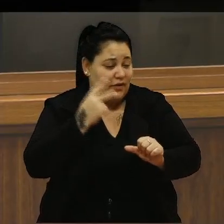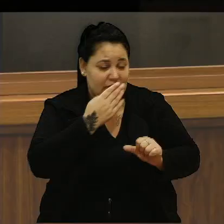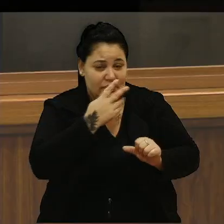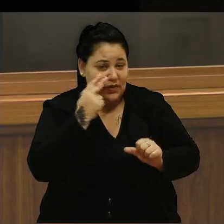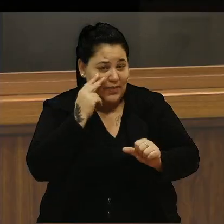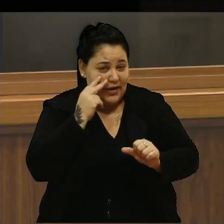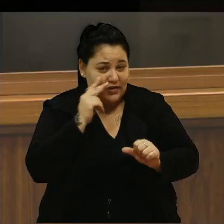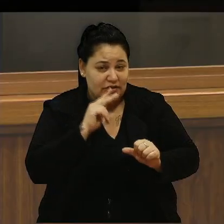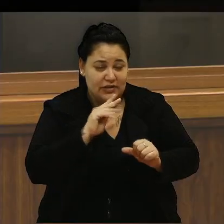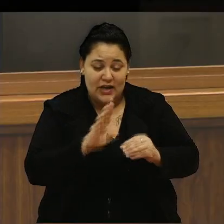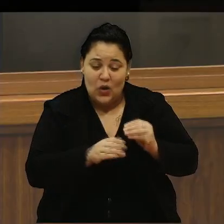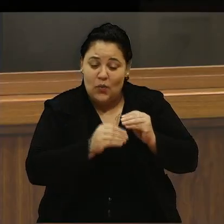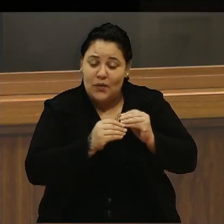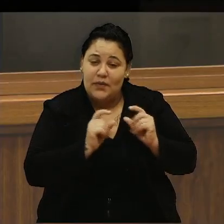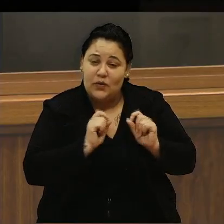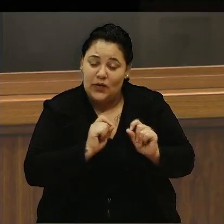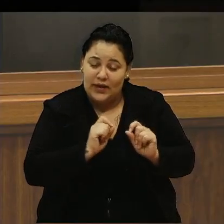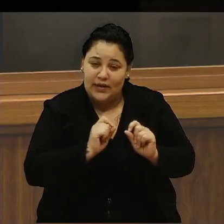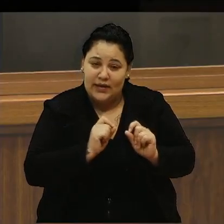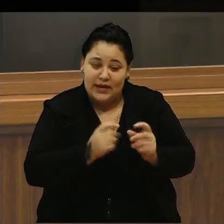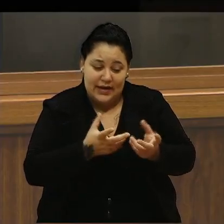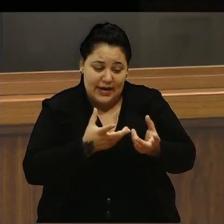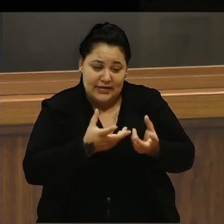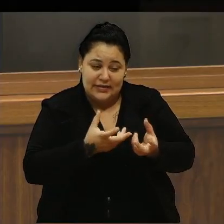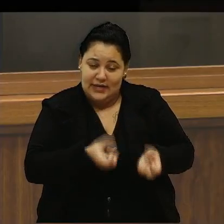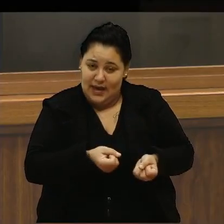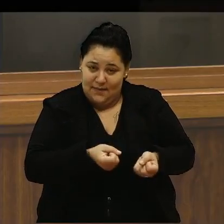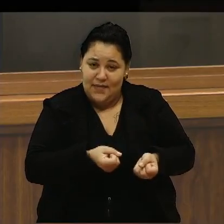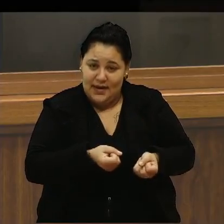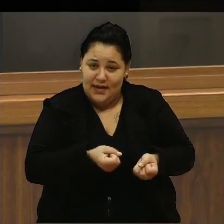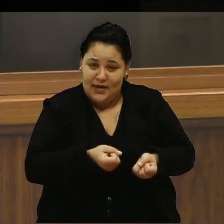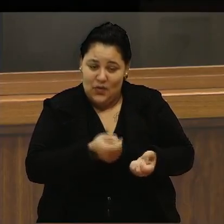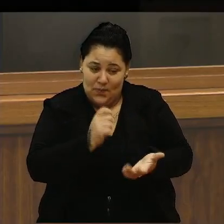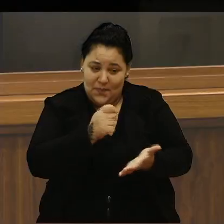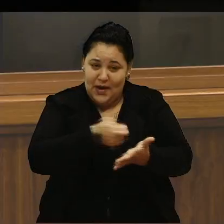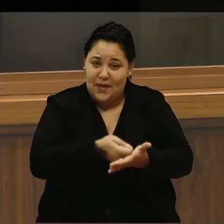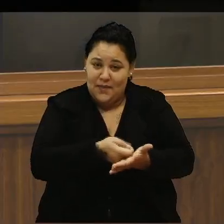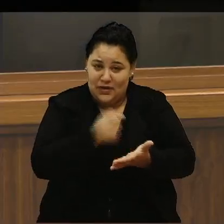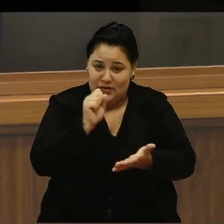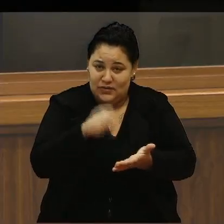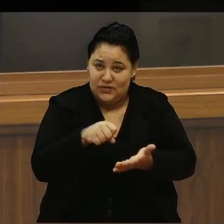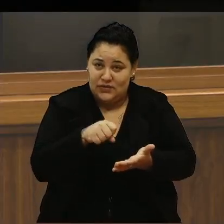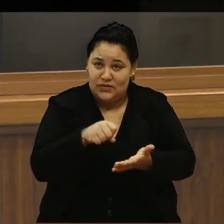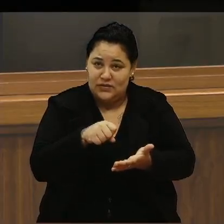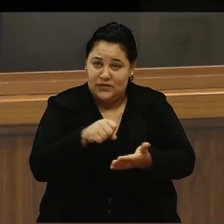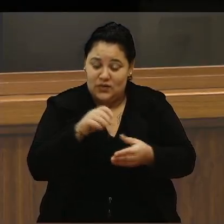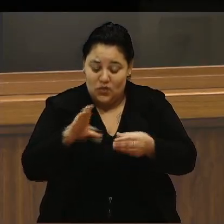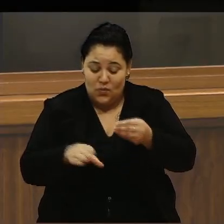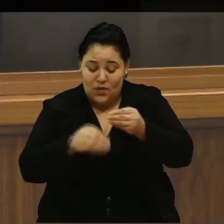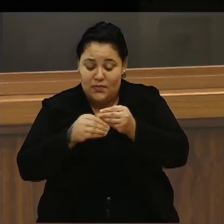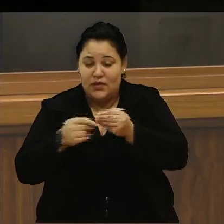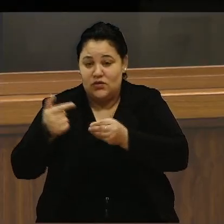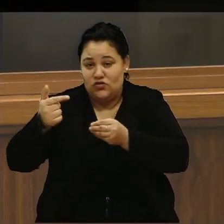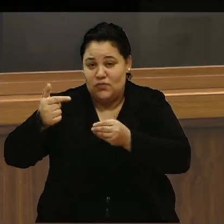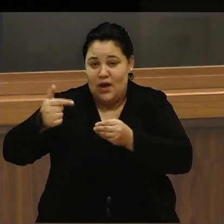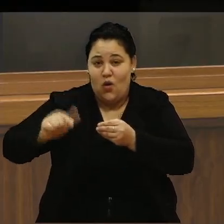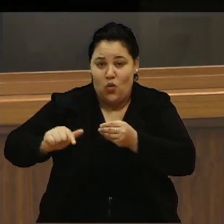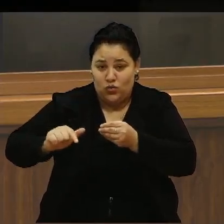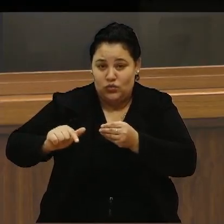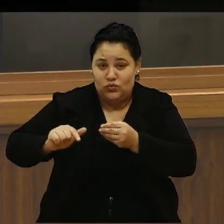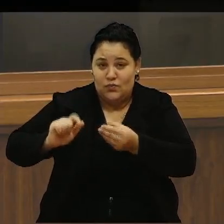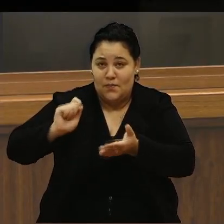inclui? Ele vai receber aquela gratificação acrescida de uma outra